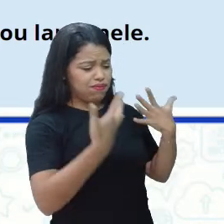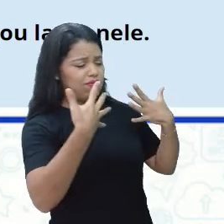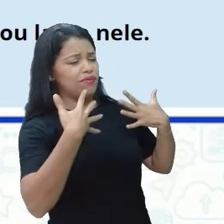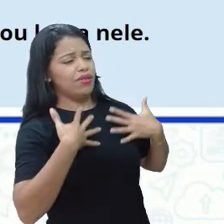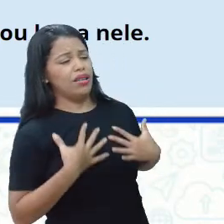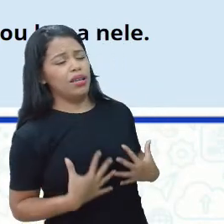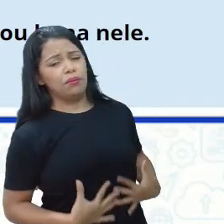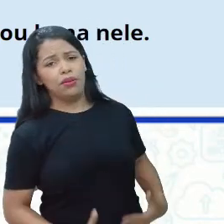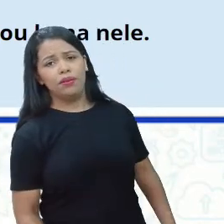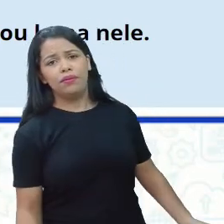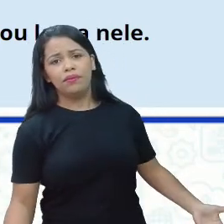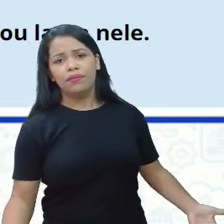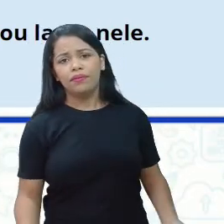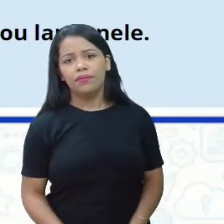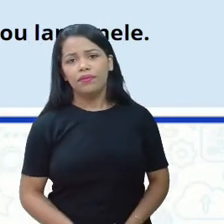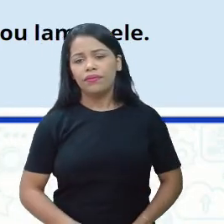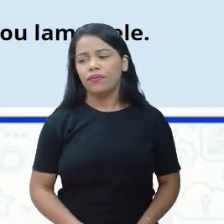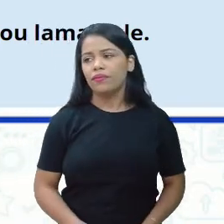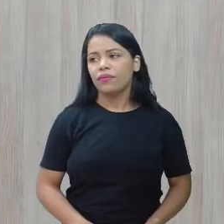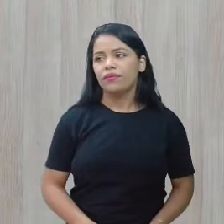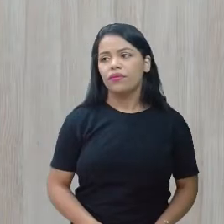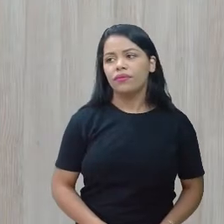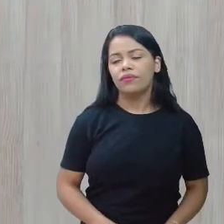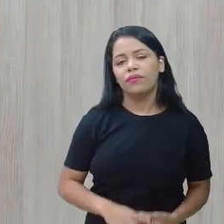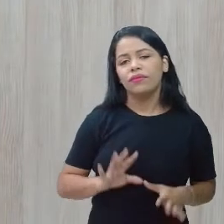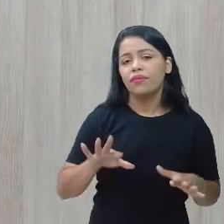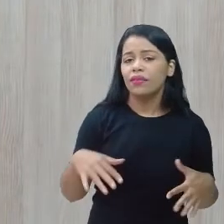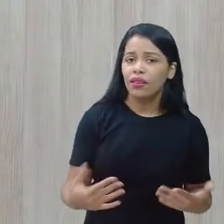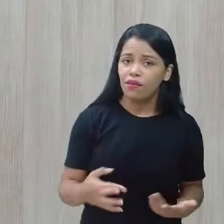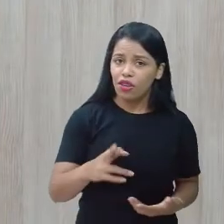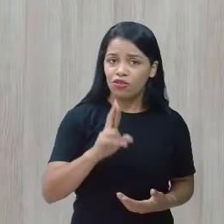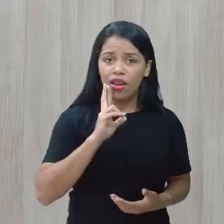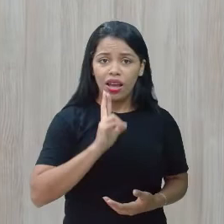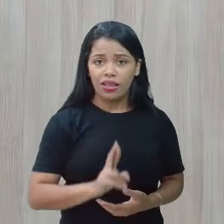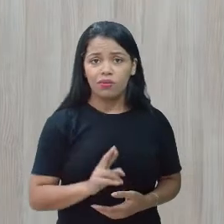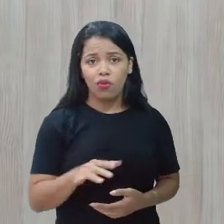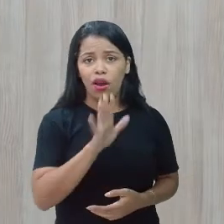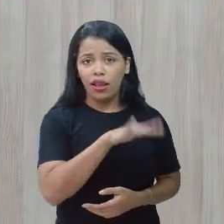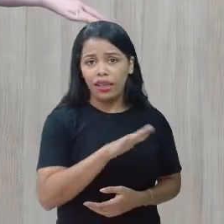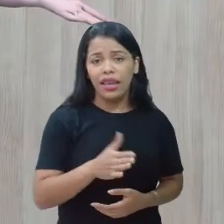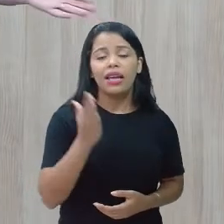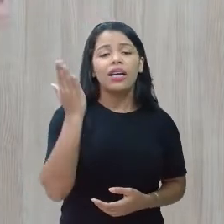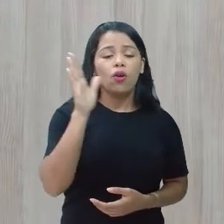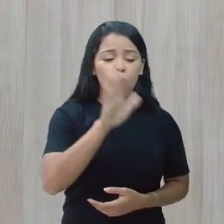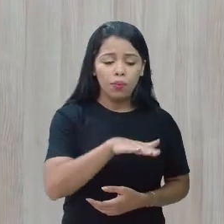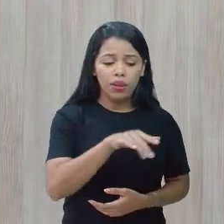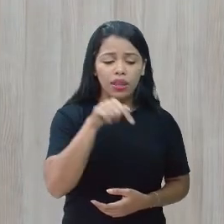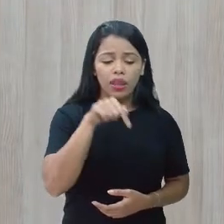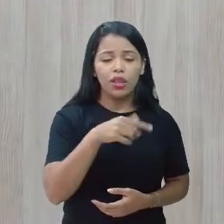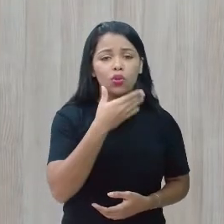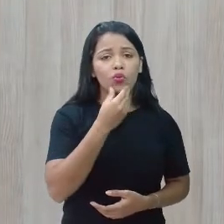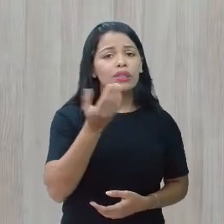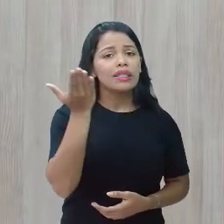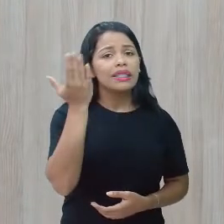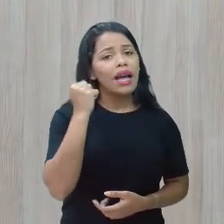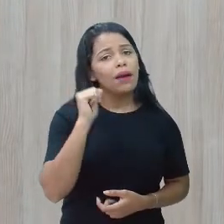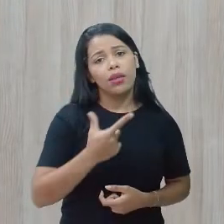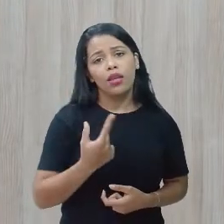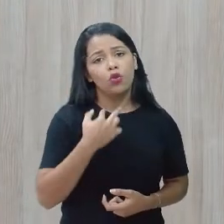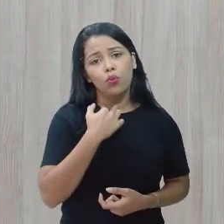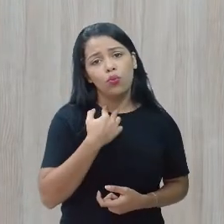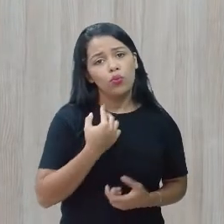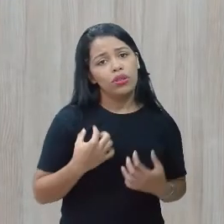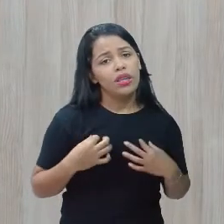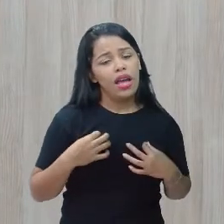resposta, gente. Ele sabia que não podia se sujar, que a roupa era nova, mas ele não esperava que o carro ia melar. E